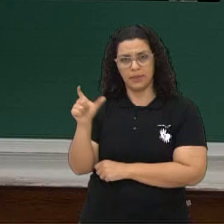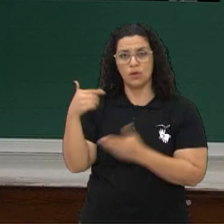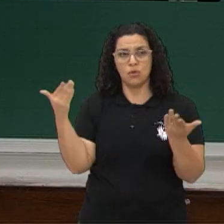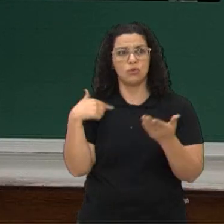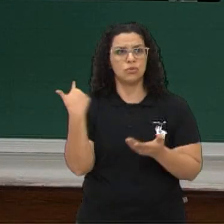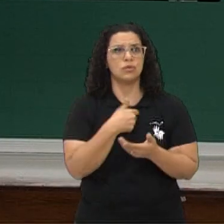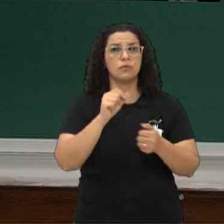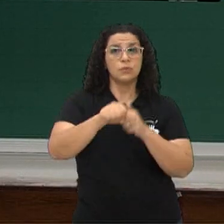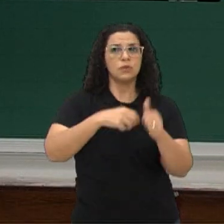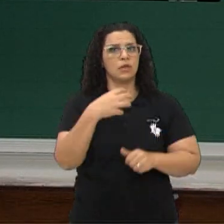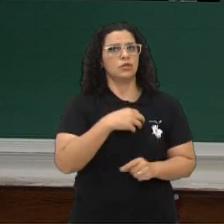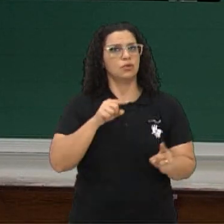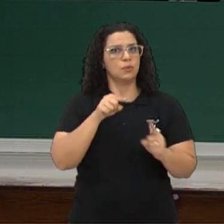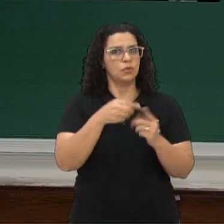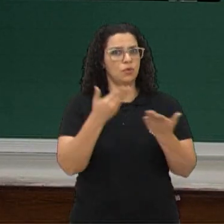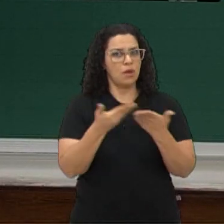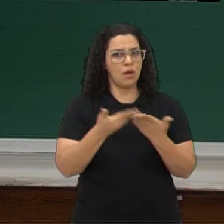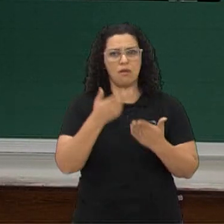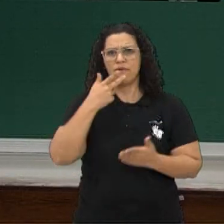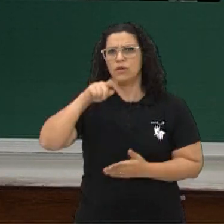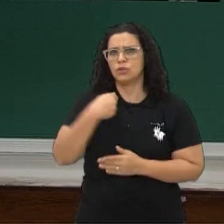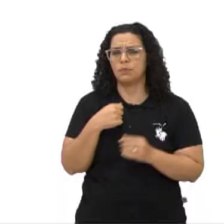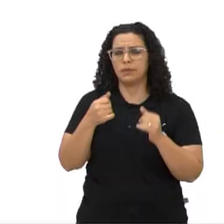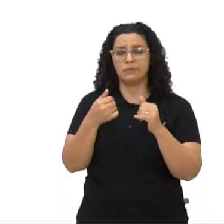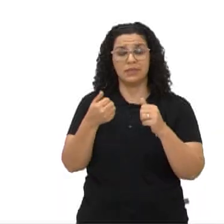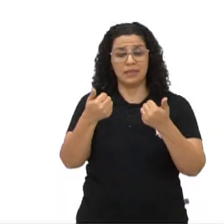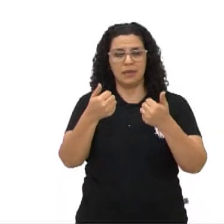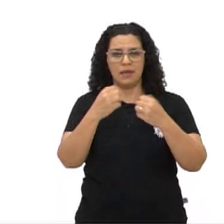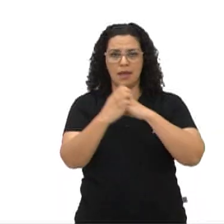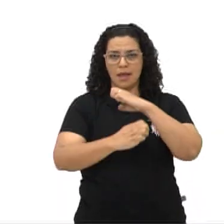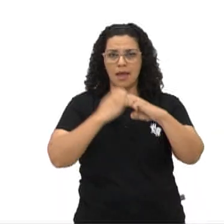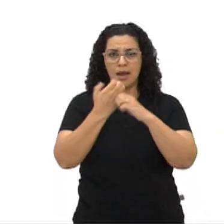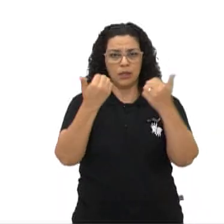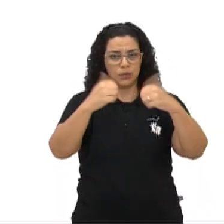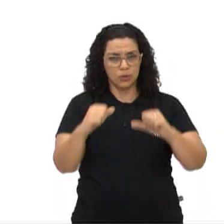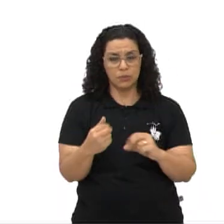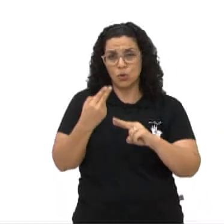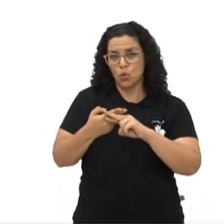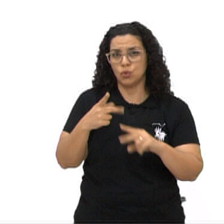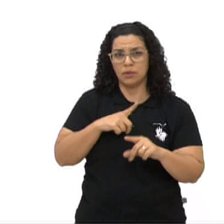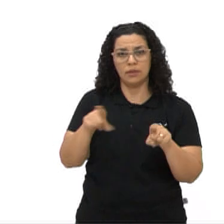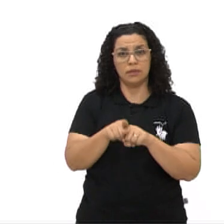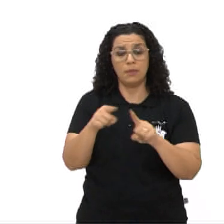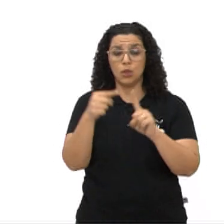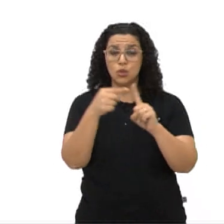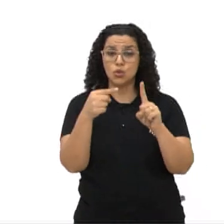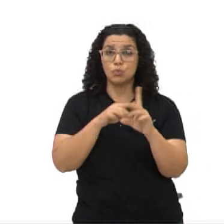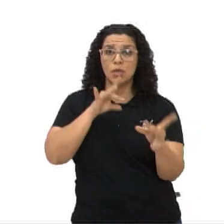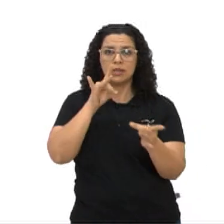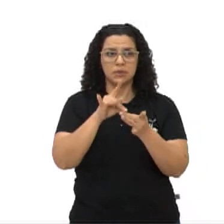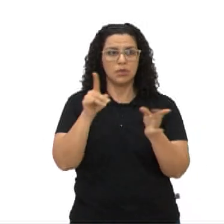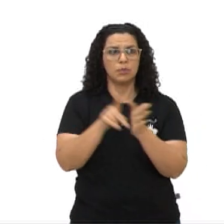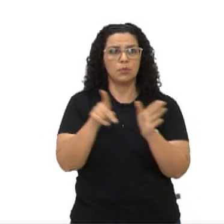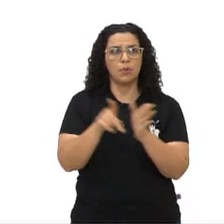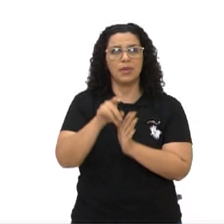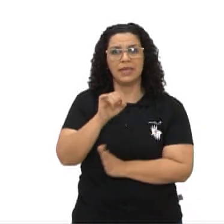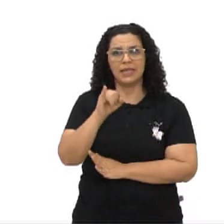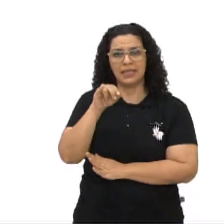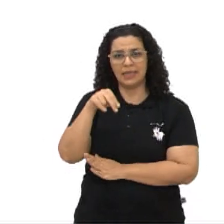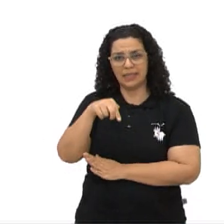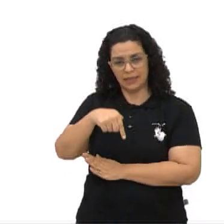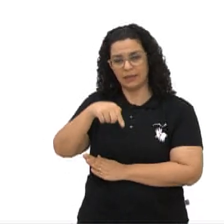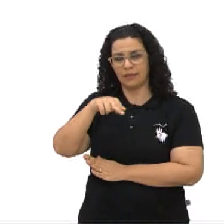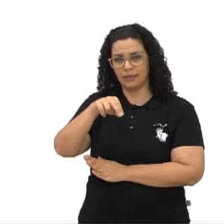Hoje nós vamos mudar um pouquinho. Vamos estar falando sobre eletrólise, os usos da eletrólise e um tipo específico que é a eletrólise